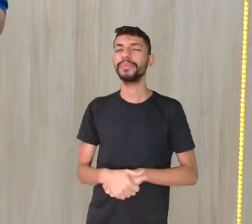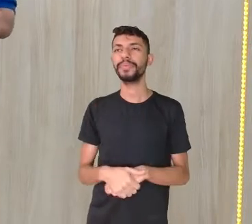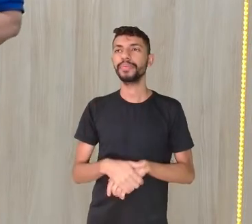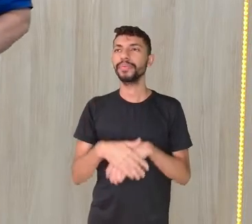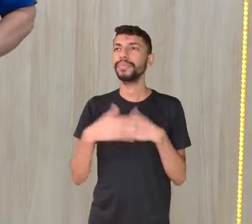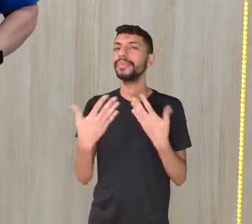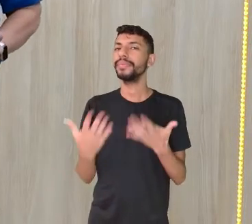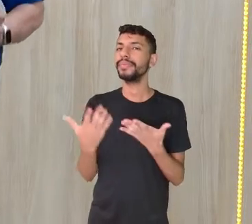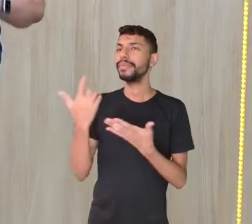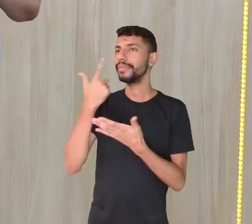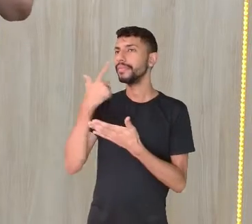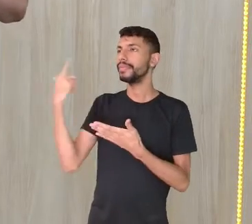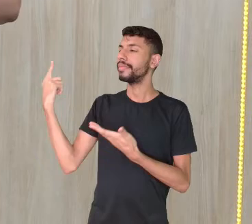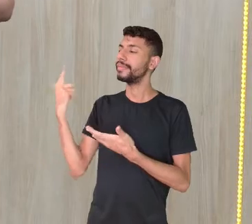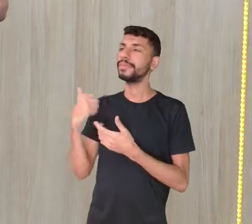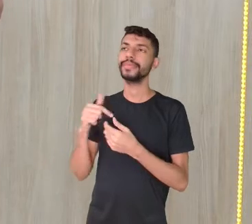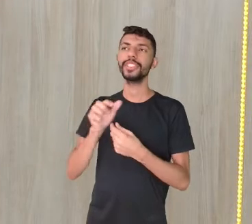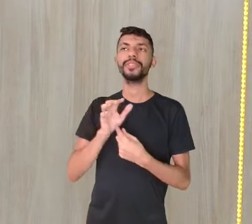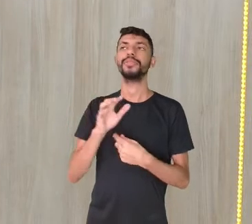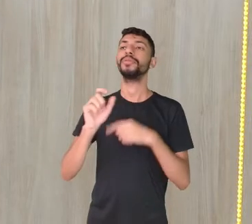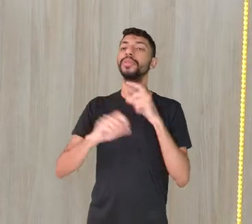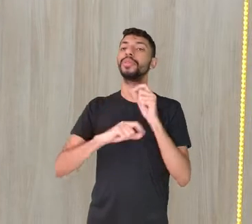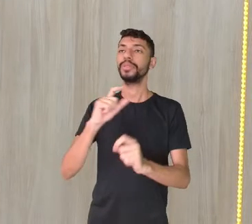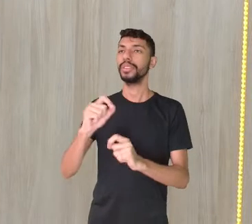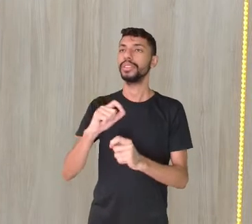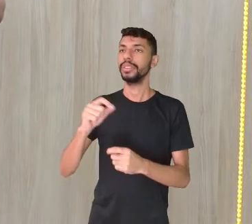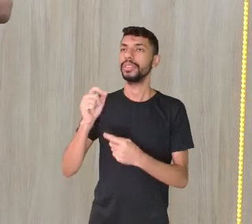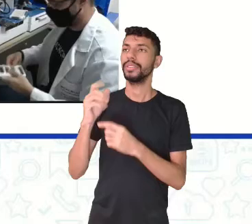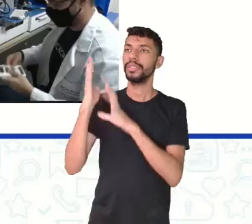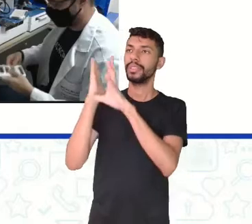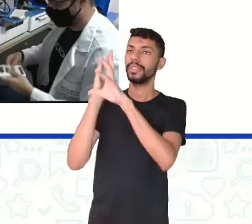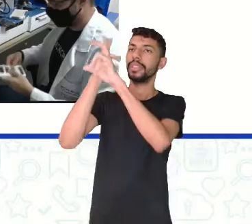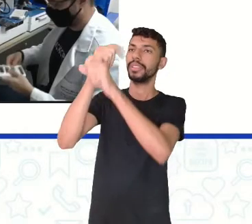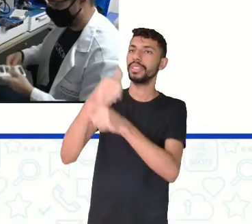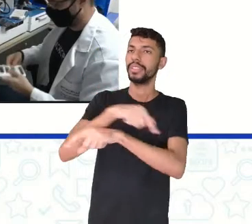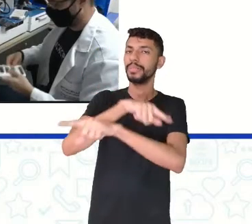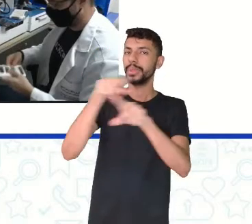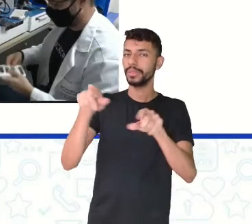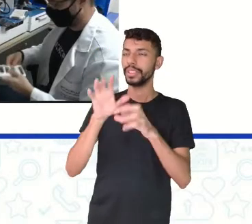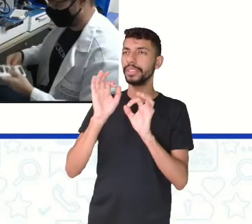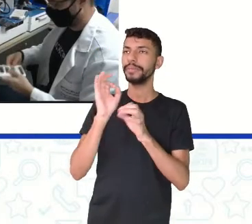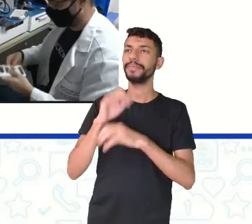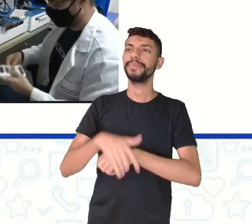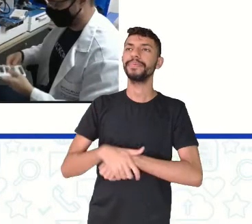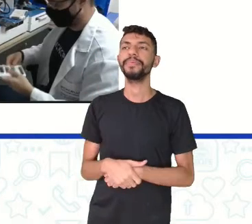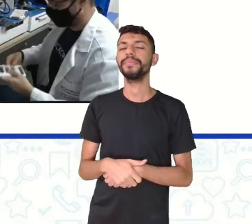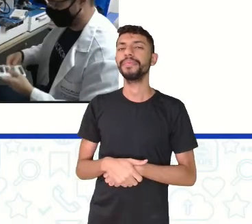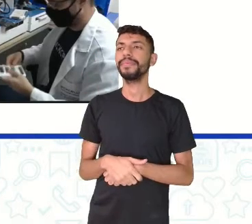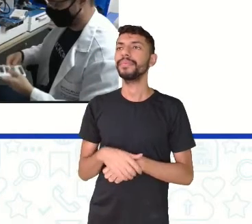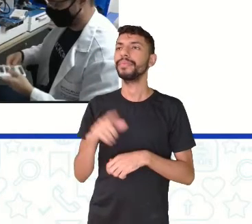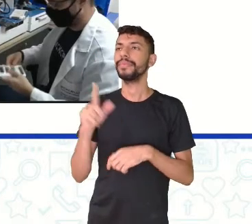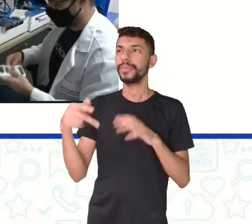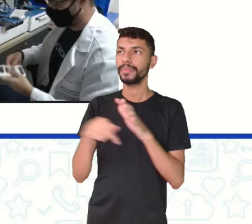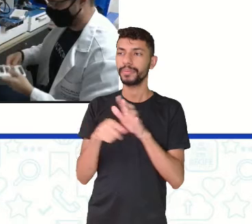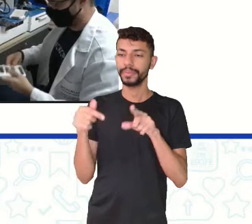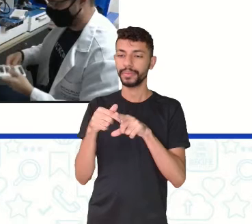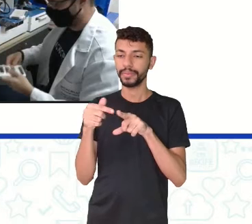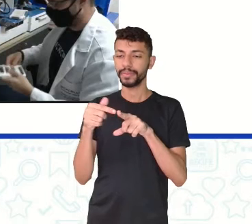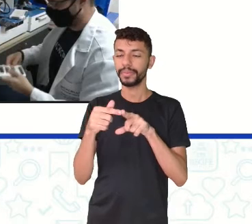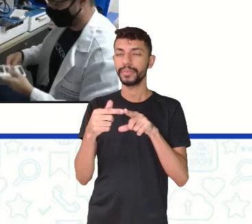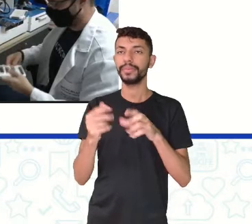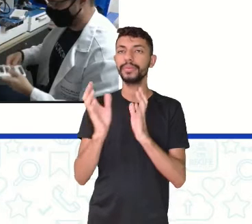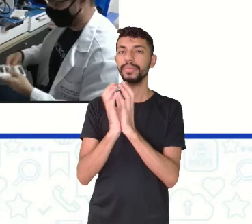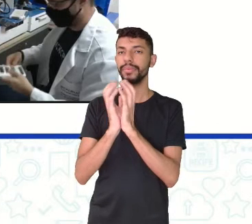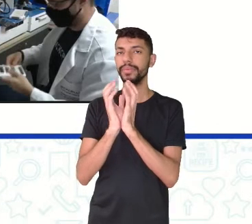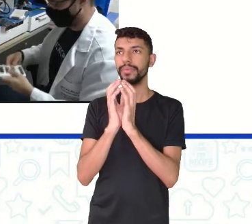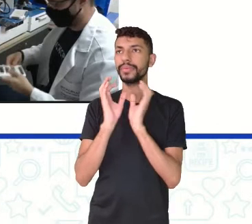Então, aqui, gente, eu vou situar vocês em relação ao vídeo, é um revendo, né, que fica no bairro do Recife, e